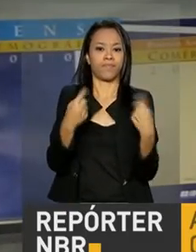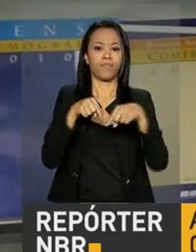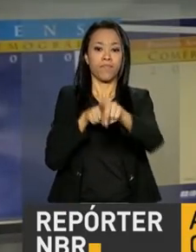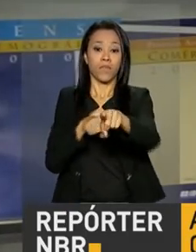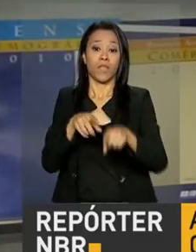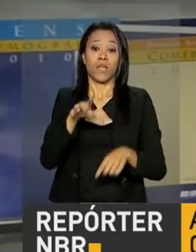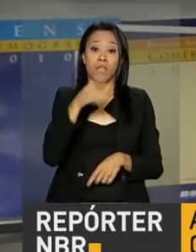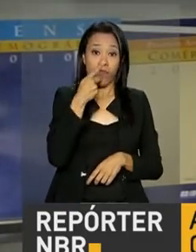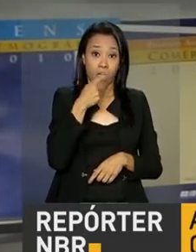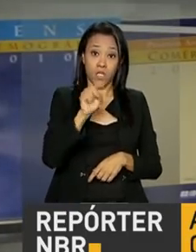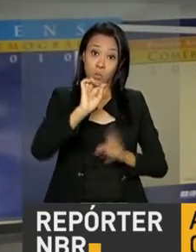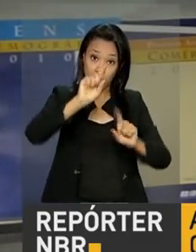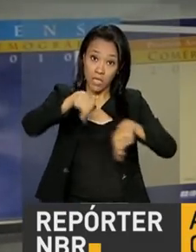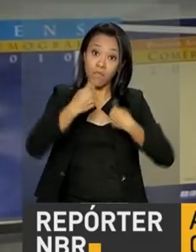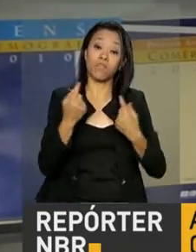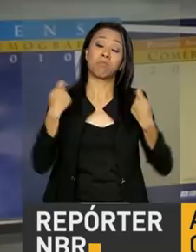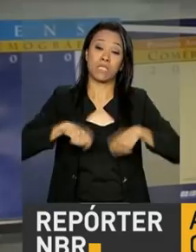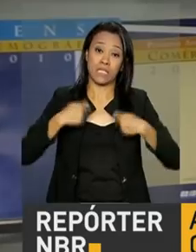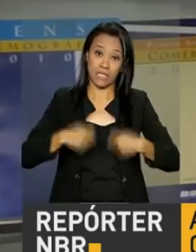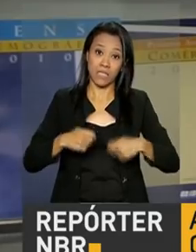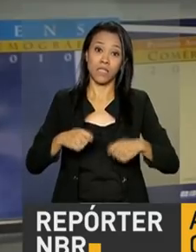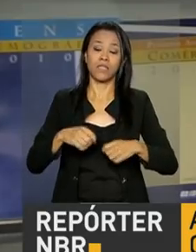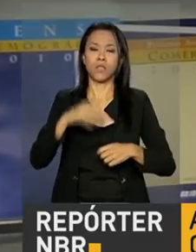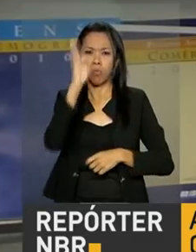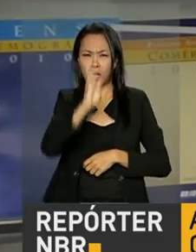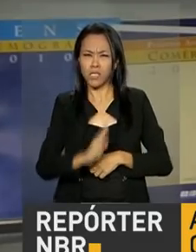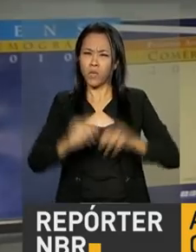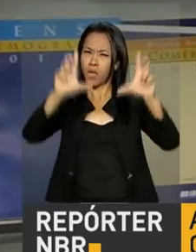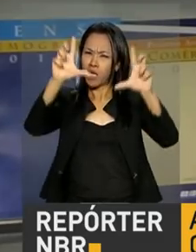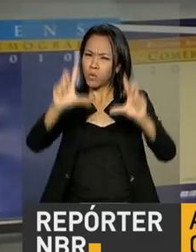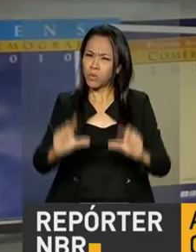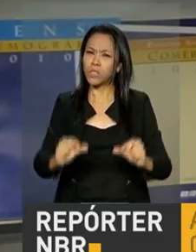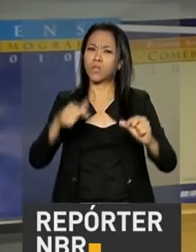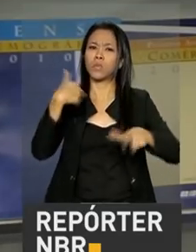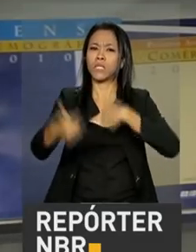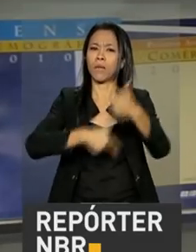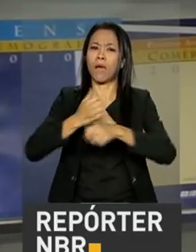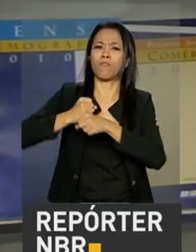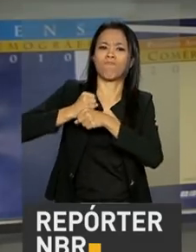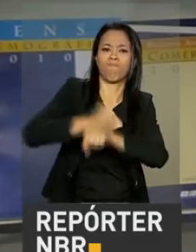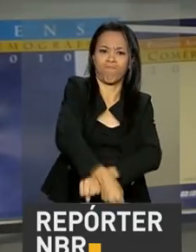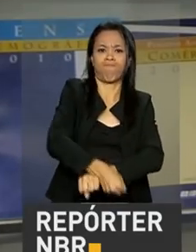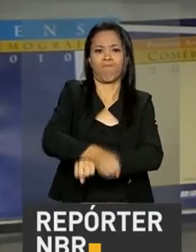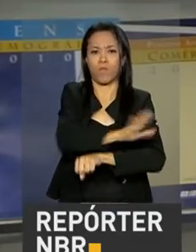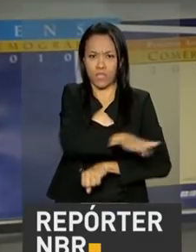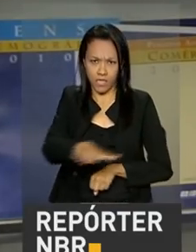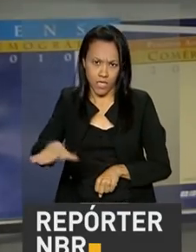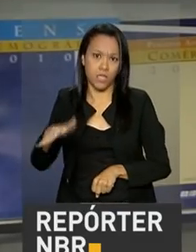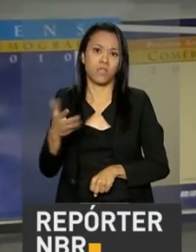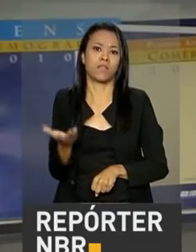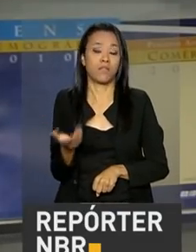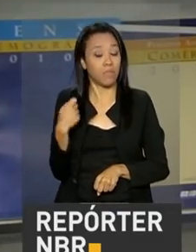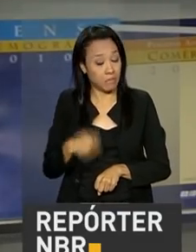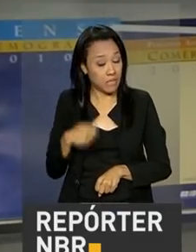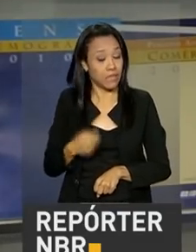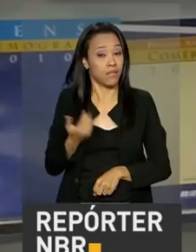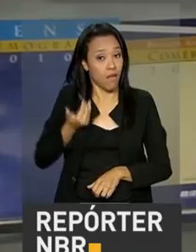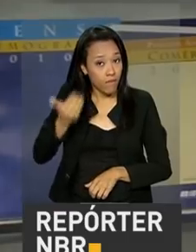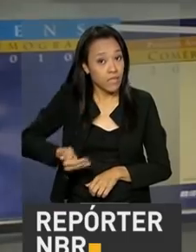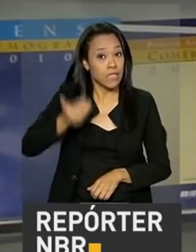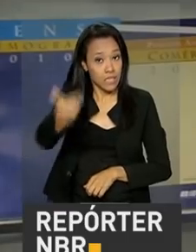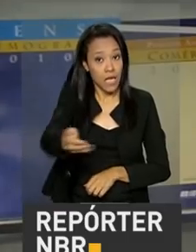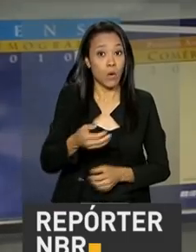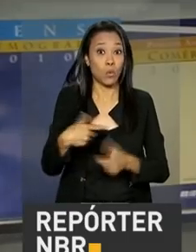têm que avançar na formalidade o brasil reduziu muito o trabalho infantil mas ainda precisa continuar avançando trabalho